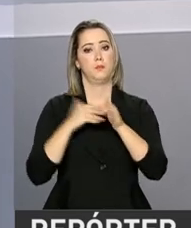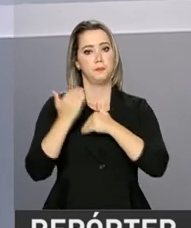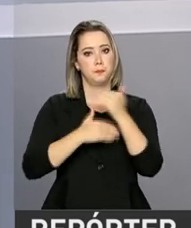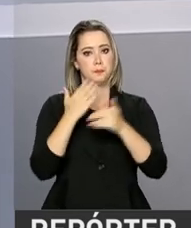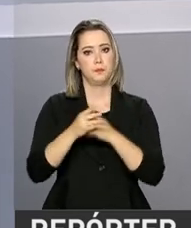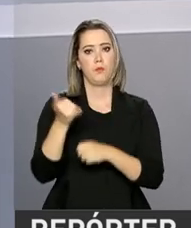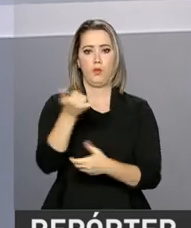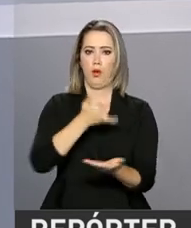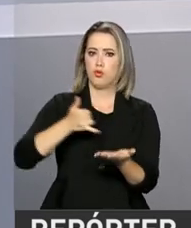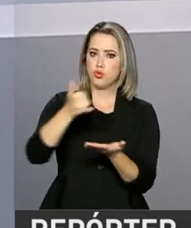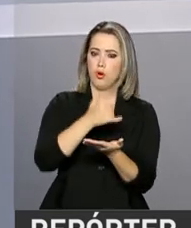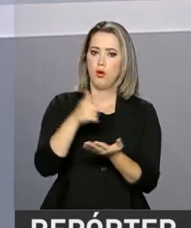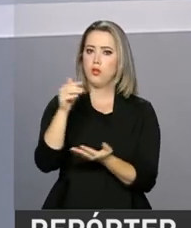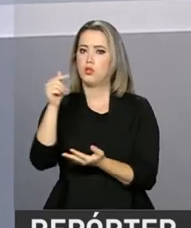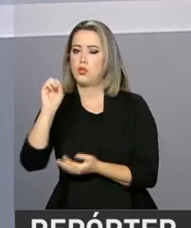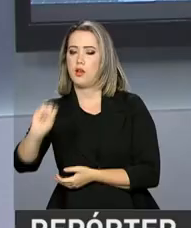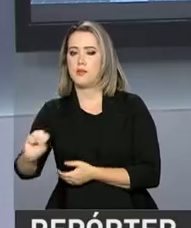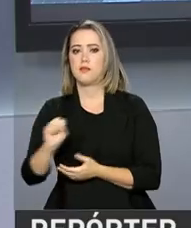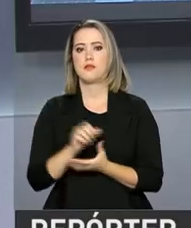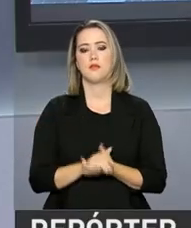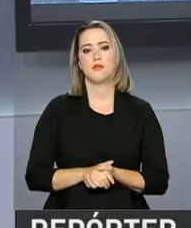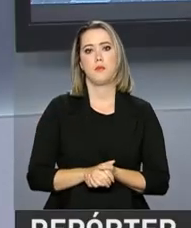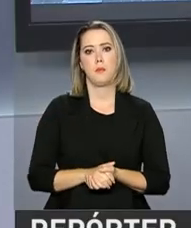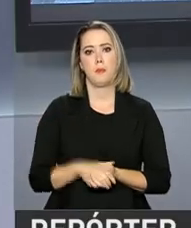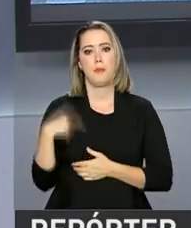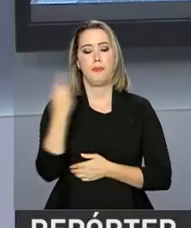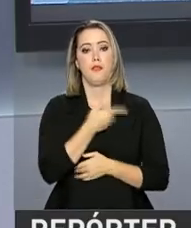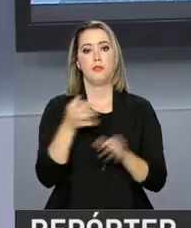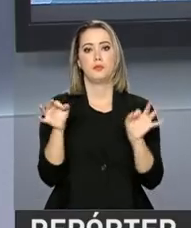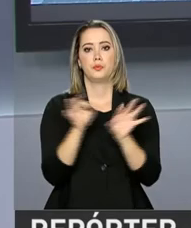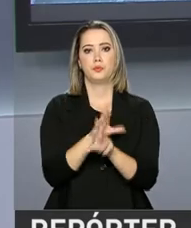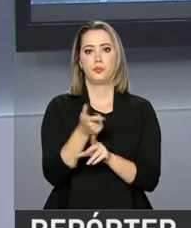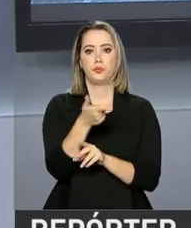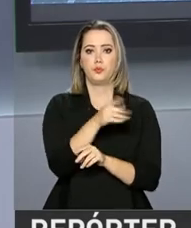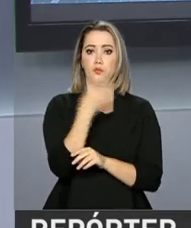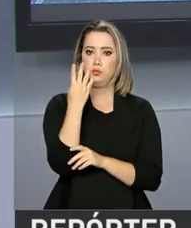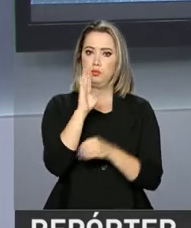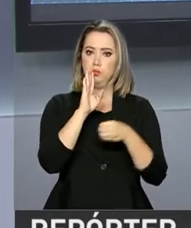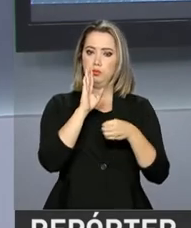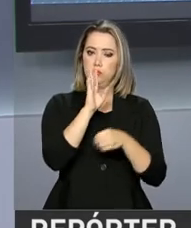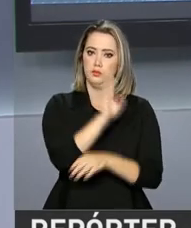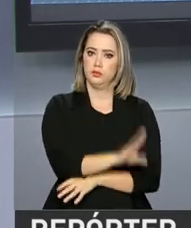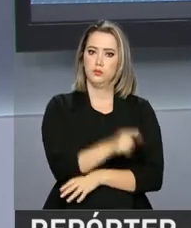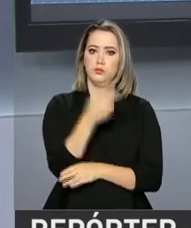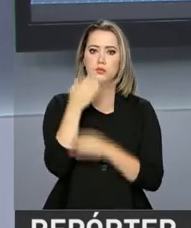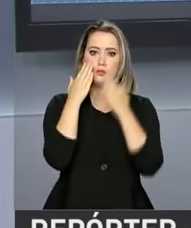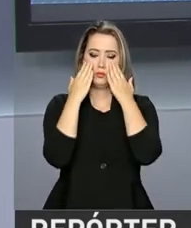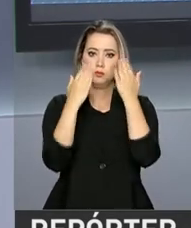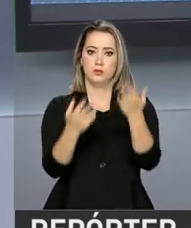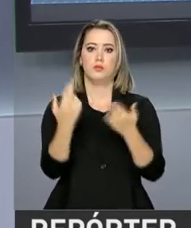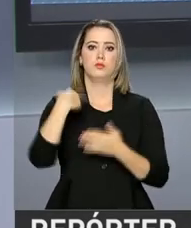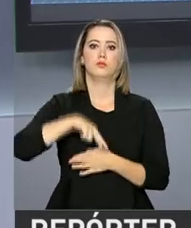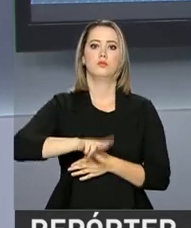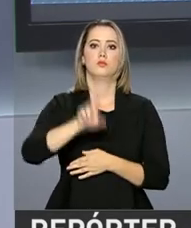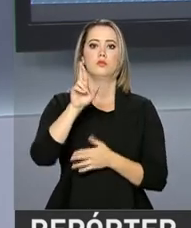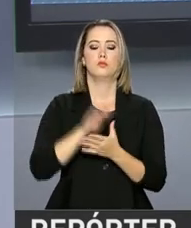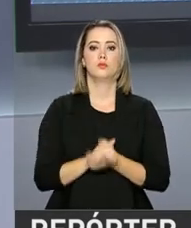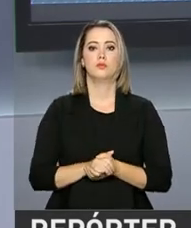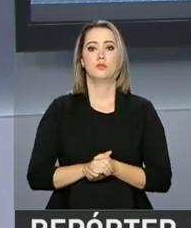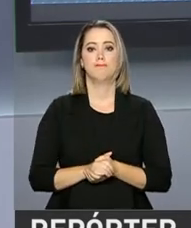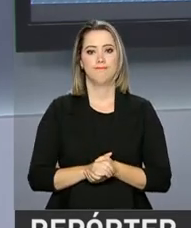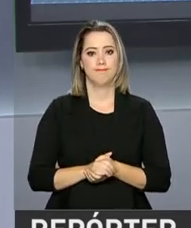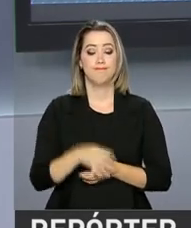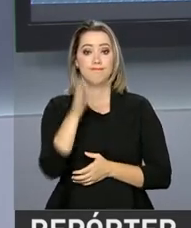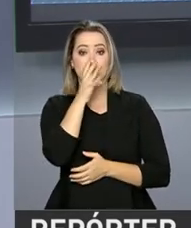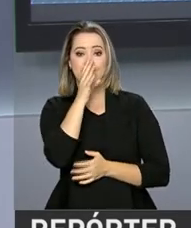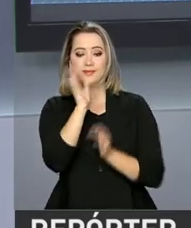de óleo e de gás nós ficamos por aqui voltamos às quatro da tarde na próxima edição do repórter nbr